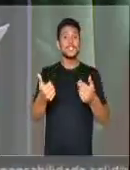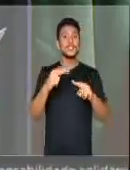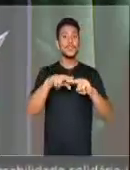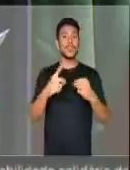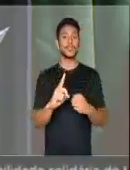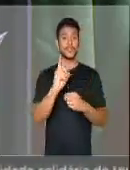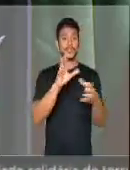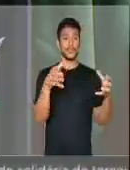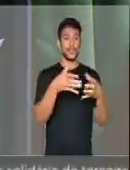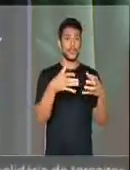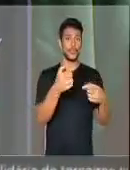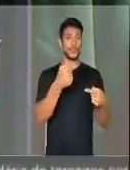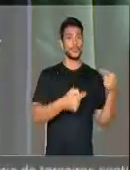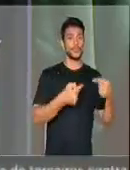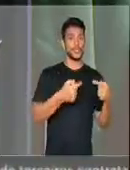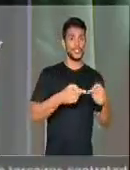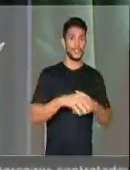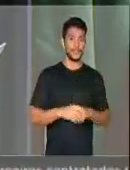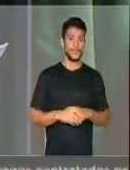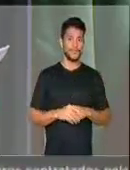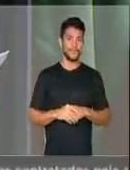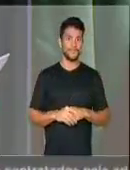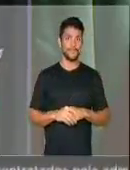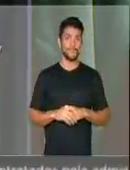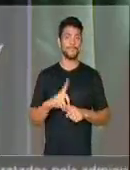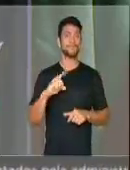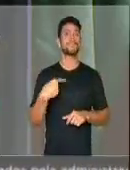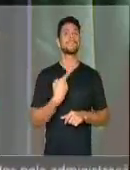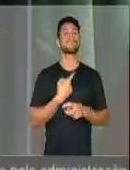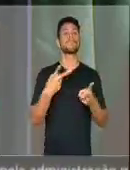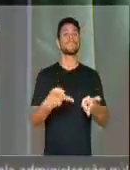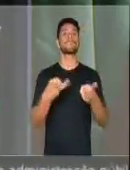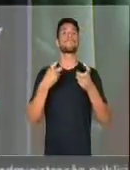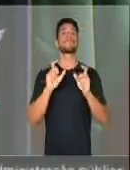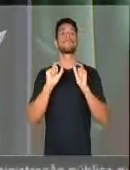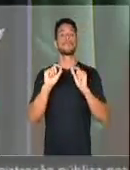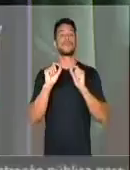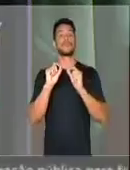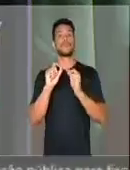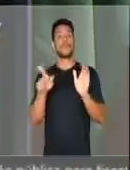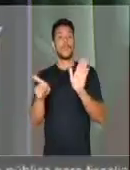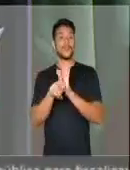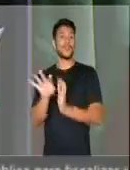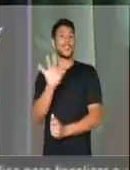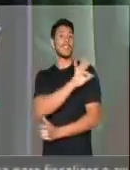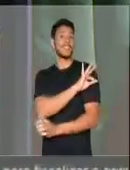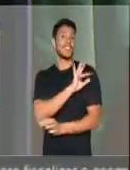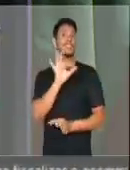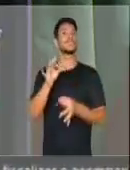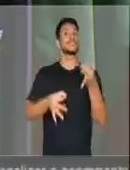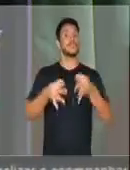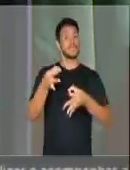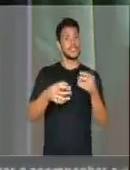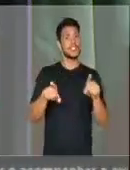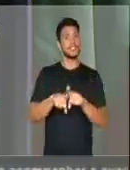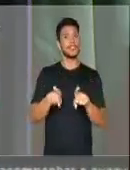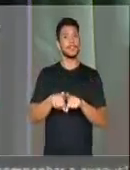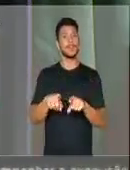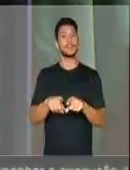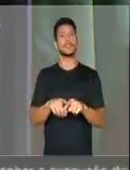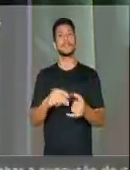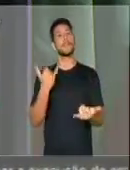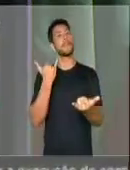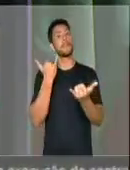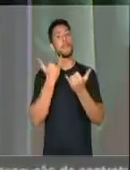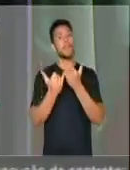grupo político. Aí é que está o grande erro. Constatamos algumas situações técnico-jurídicas que aparentemente demonstram que o